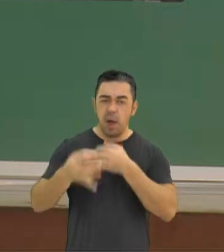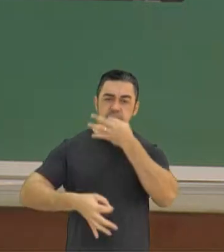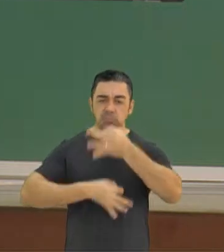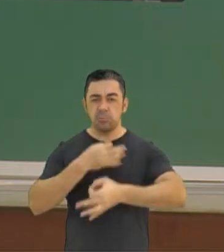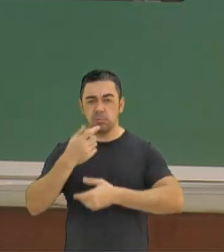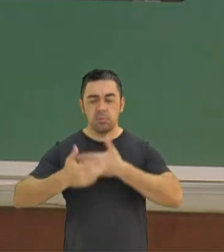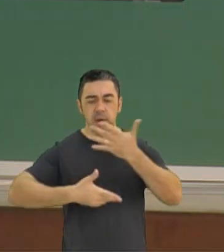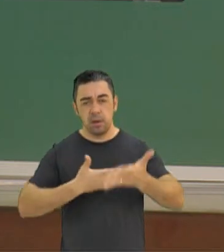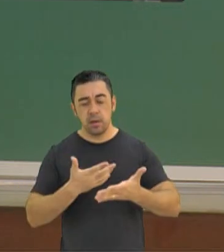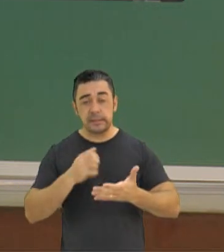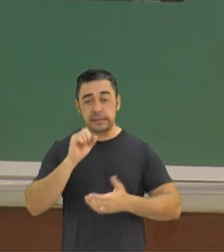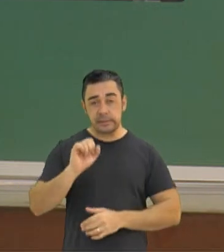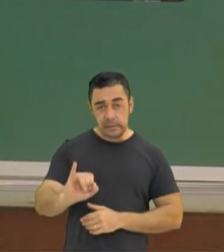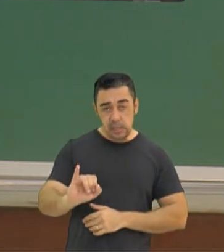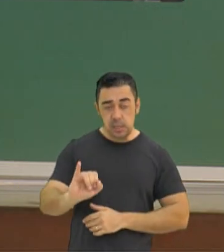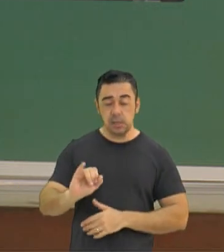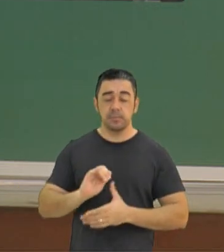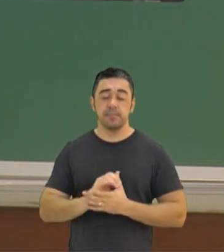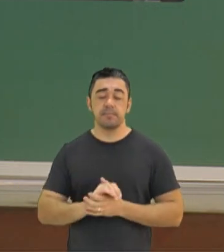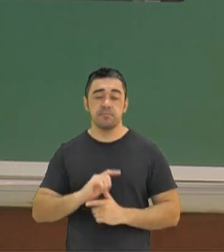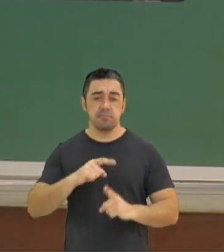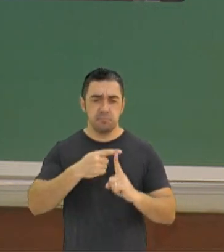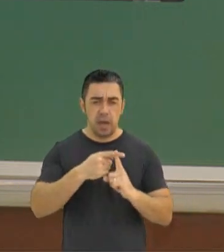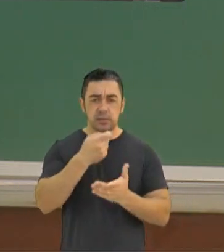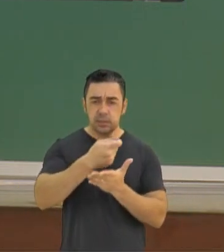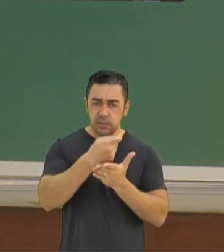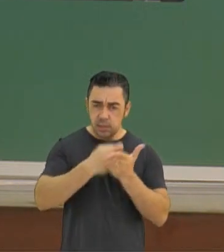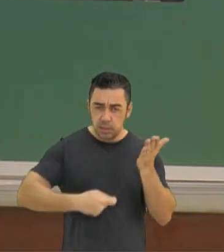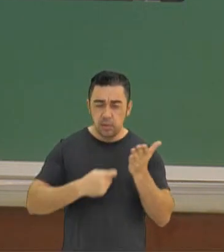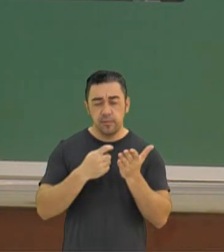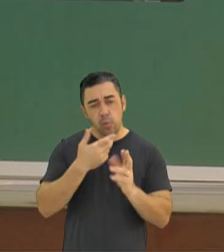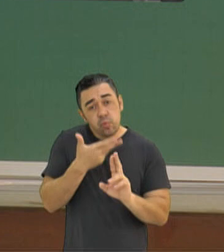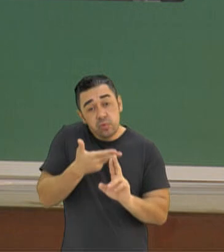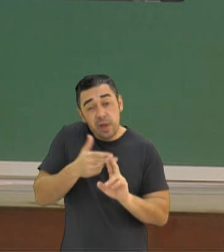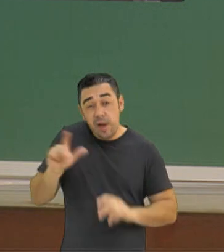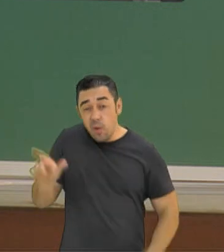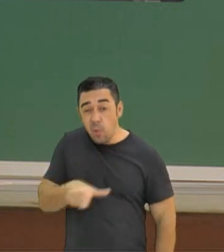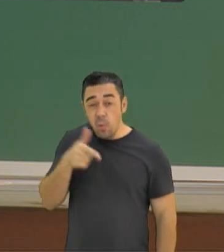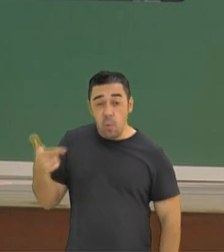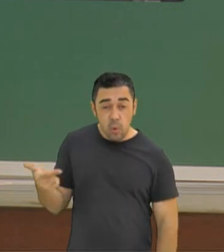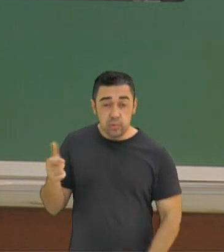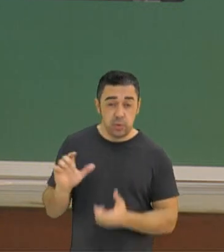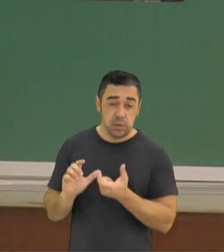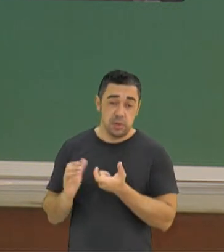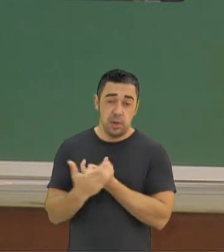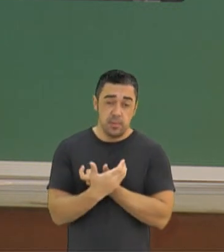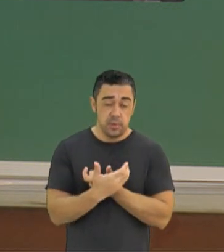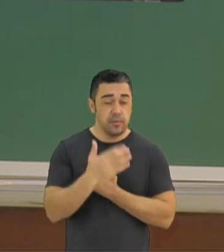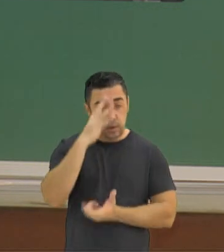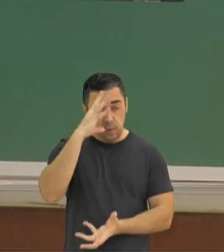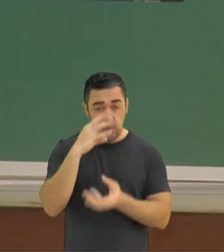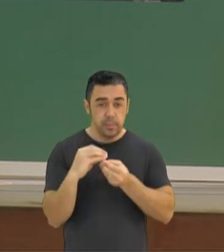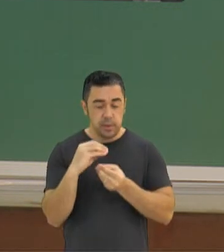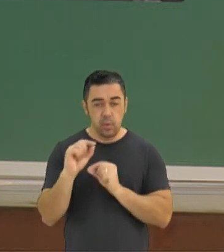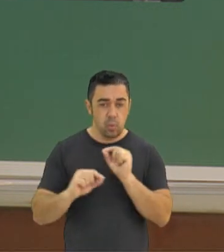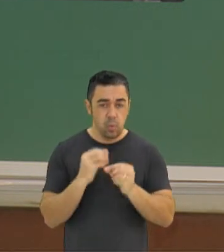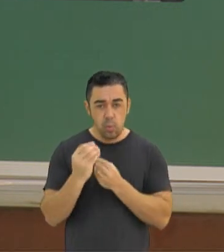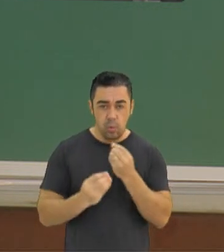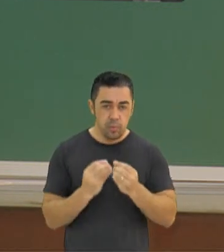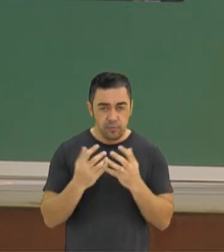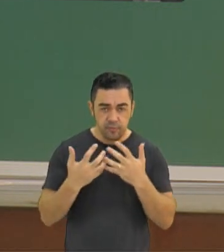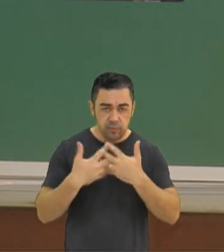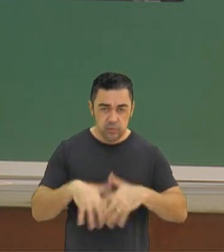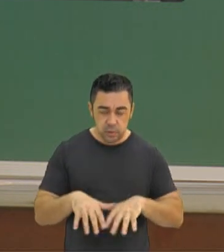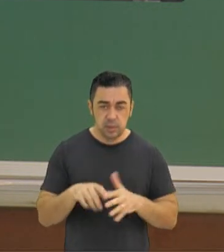Se é efetivamente algo mais escrito, vão utilizar outras terminologias, dando a entender que a sistemática vai ser